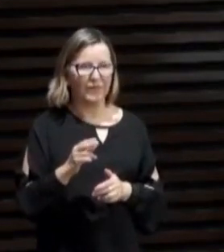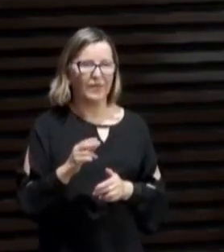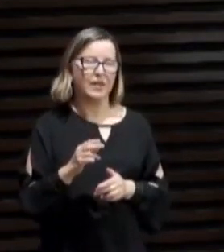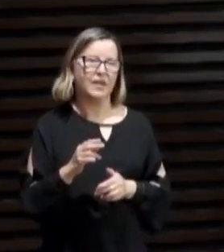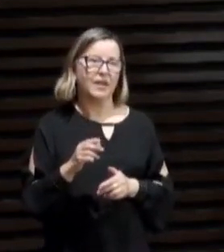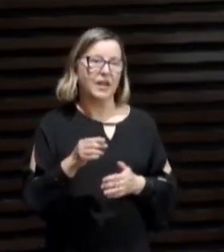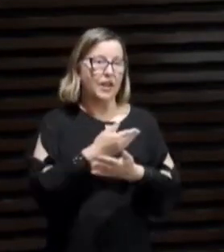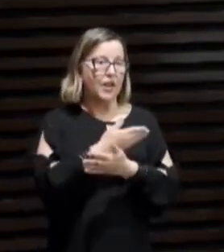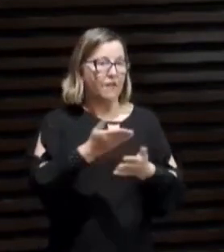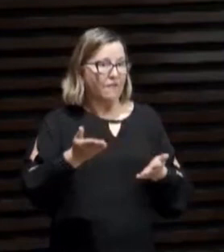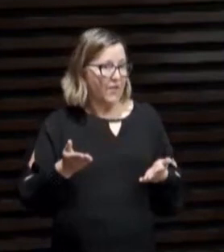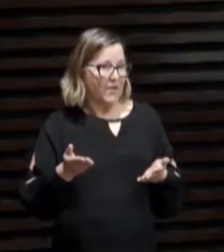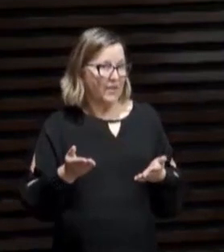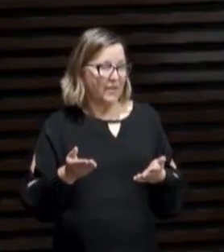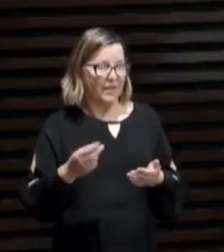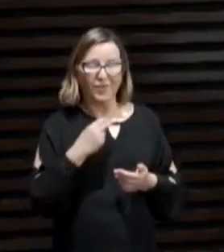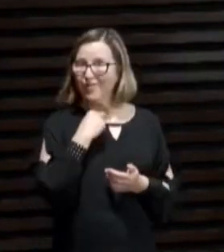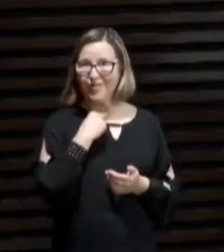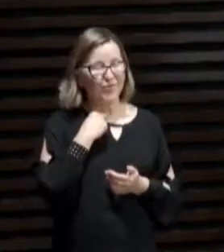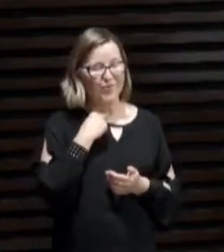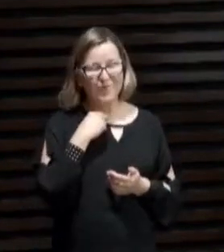reservou pela sua exclusiva autoridade.